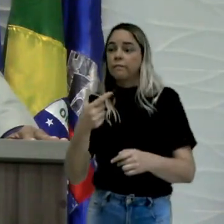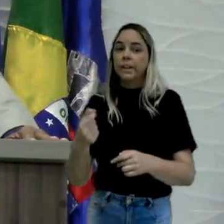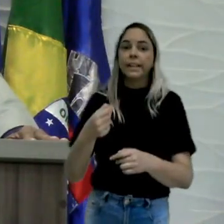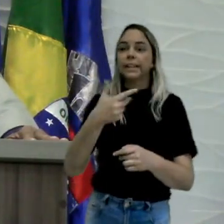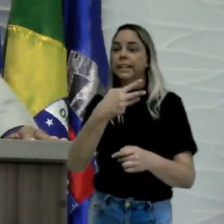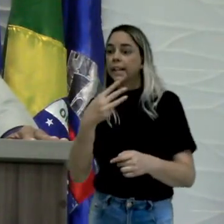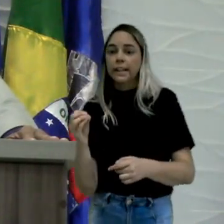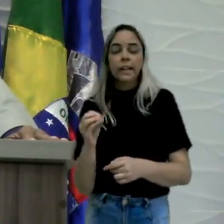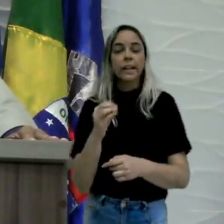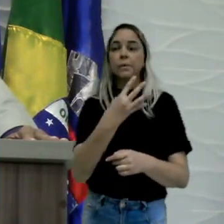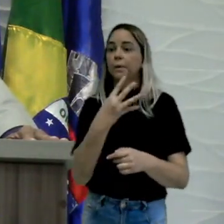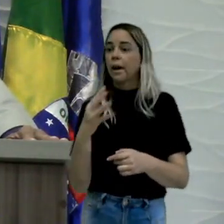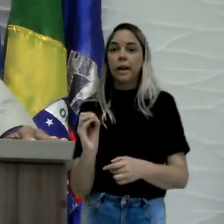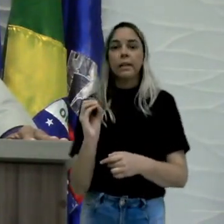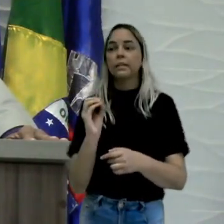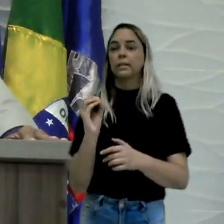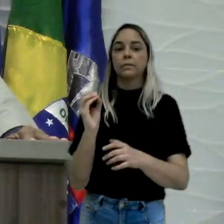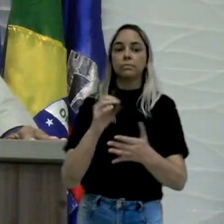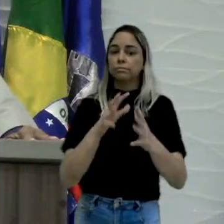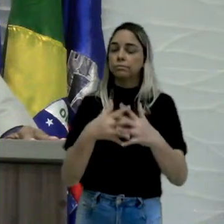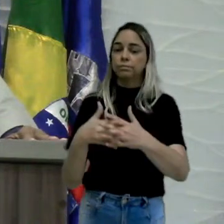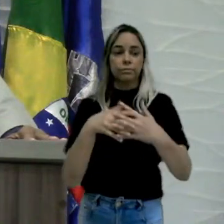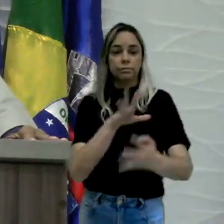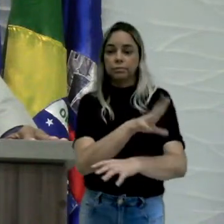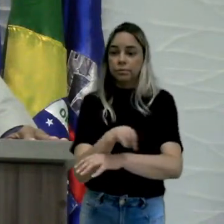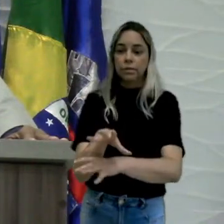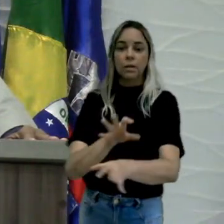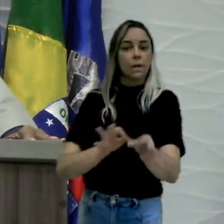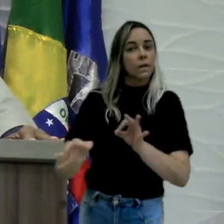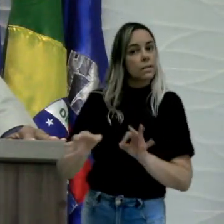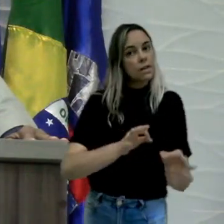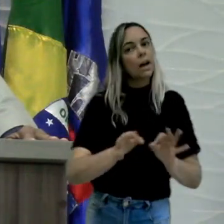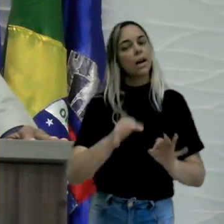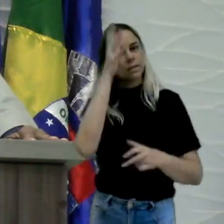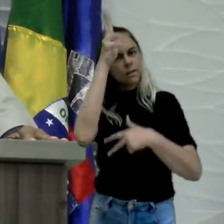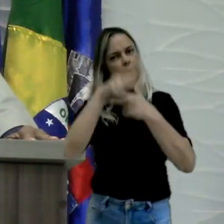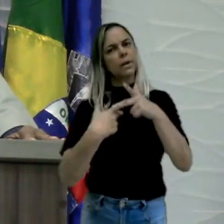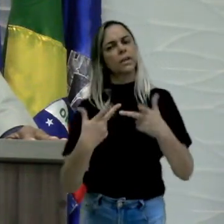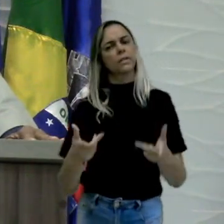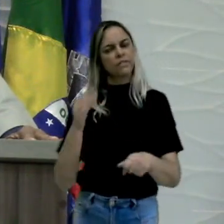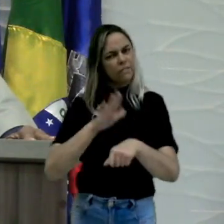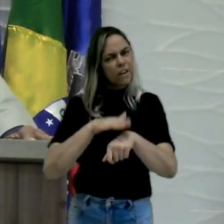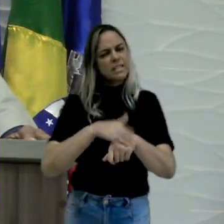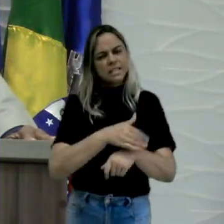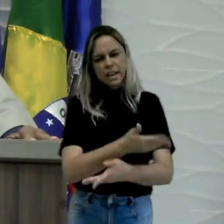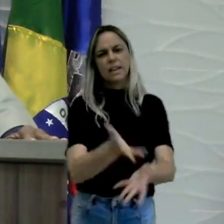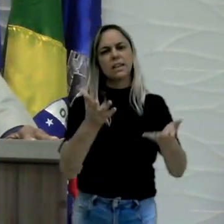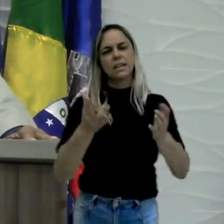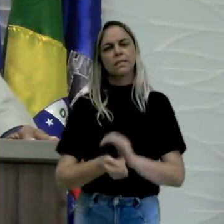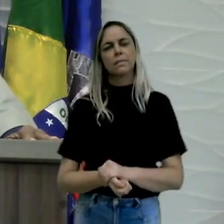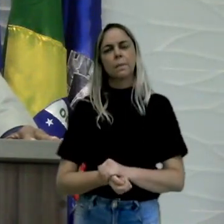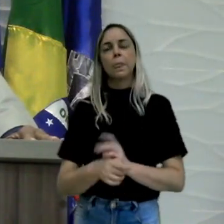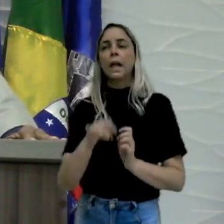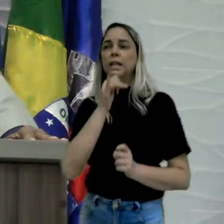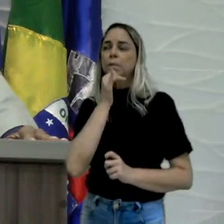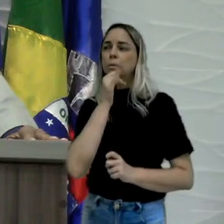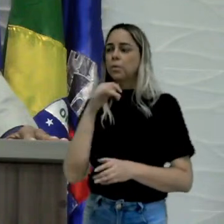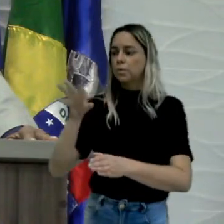para cá, ele vai para lá, vai para outro canto, Espírito Santo, que vai fazer. Se está faltando algo no Espírito